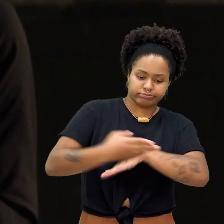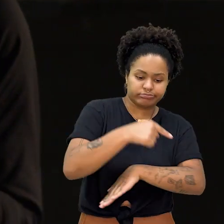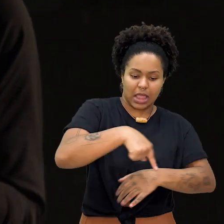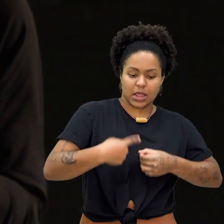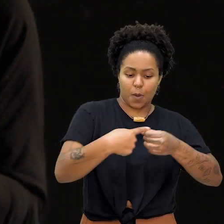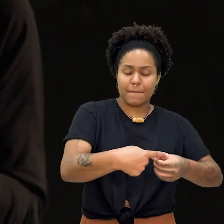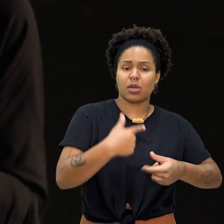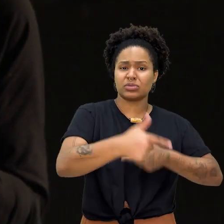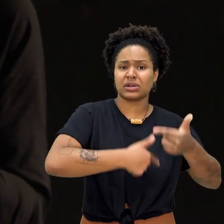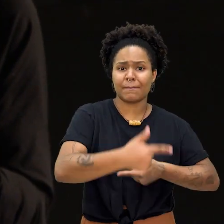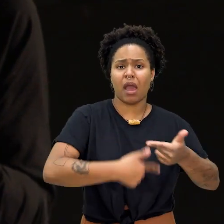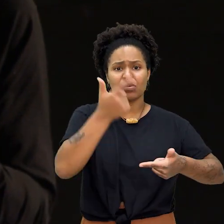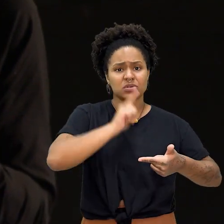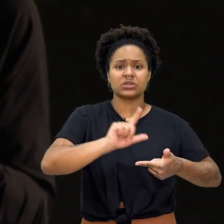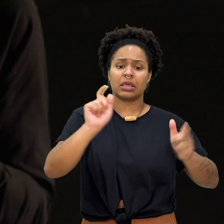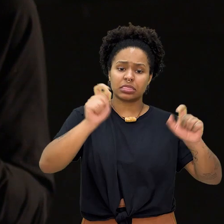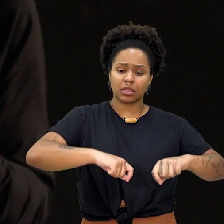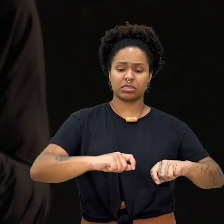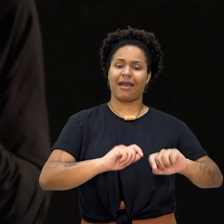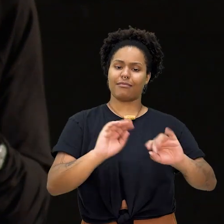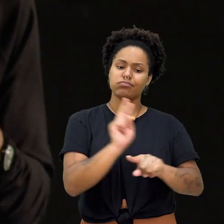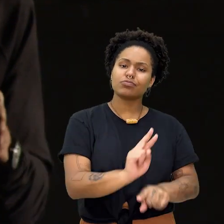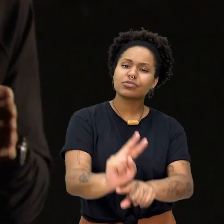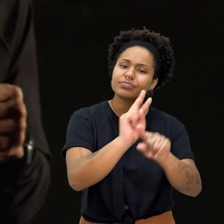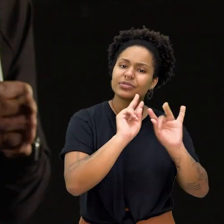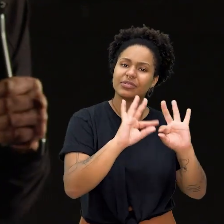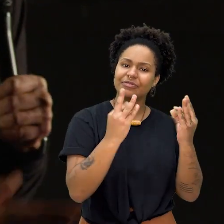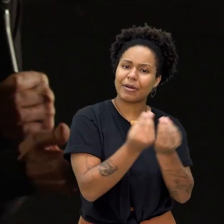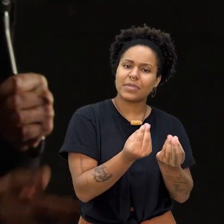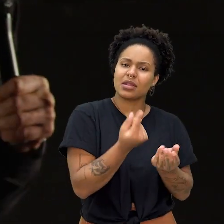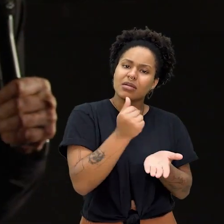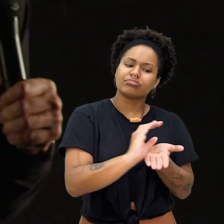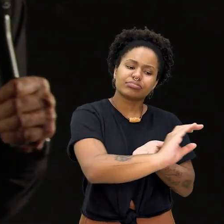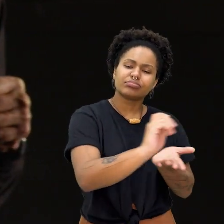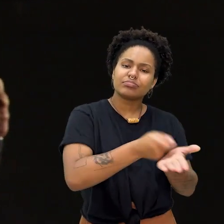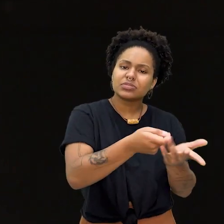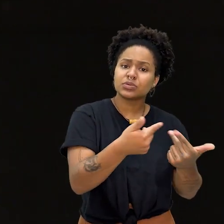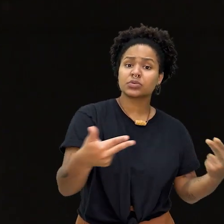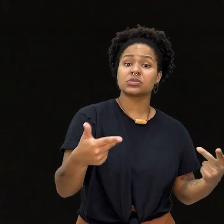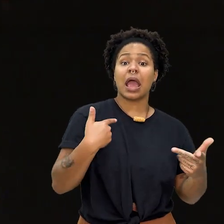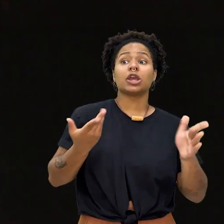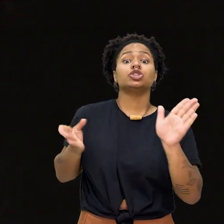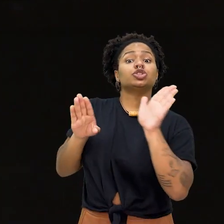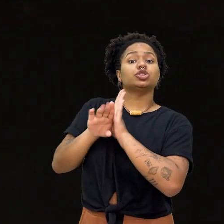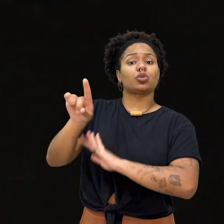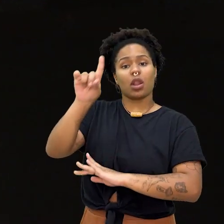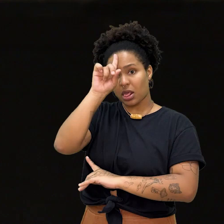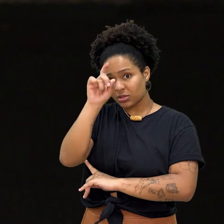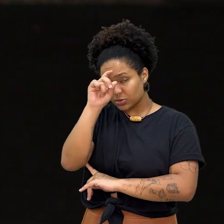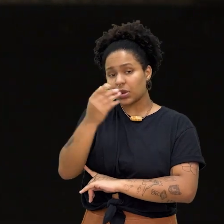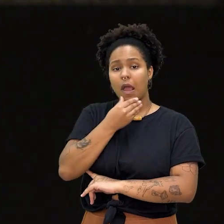bairro, encontrar um trabalho que pudesse dar o sustento da minha família. Ao chegarem no hospital, este